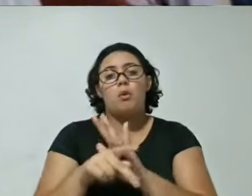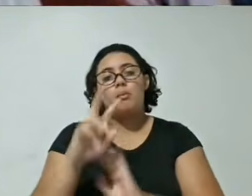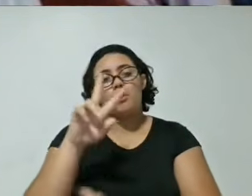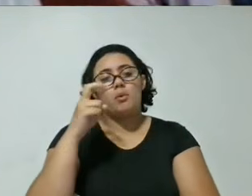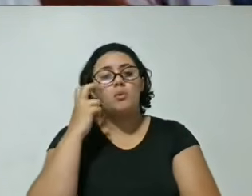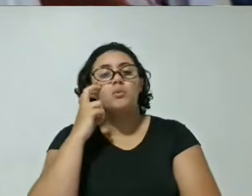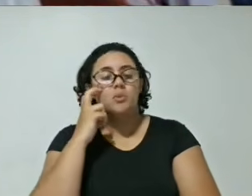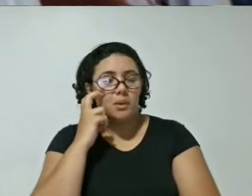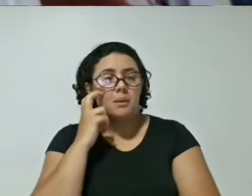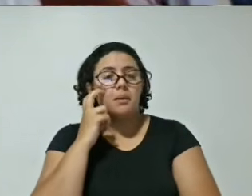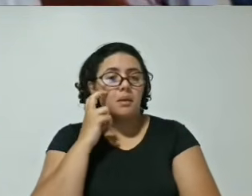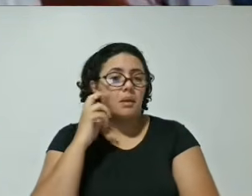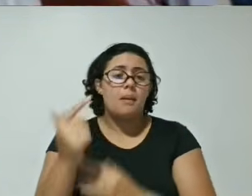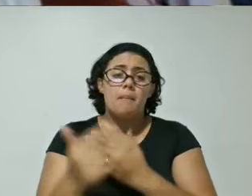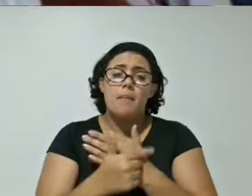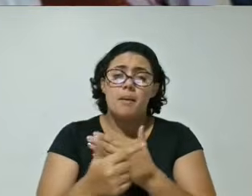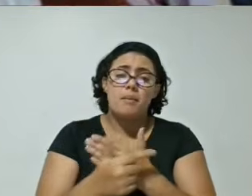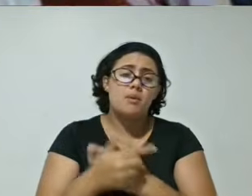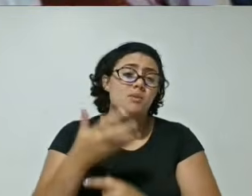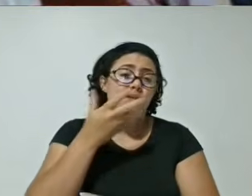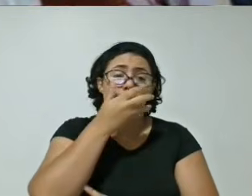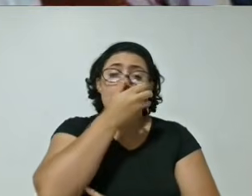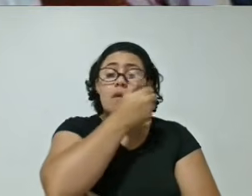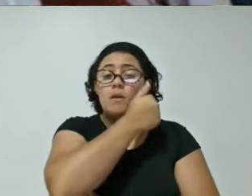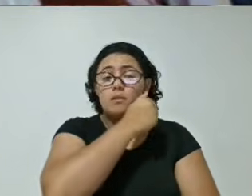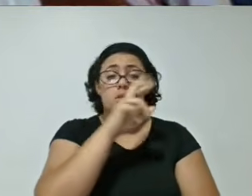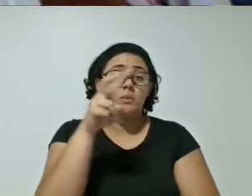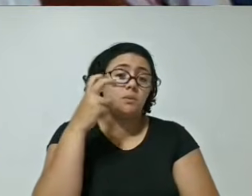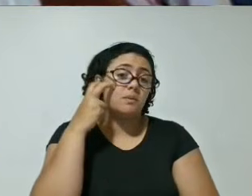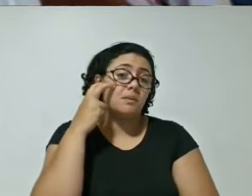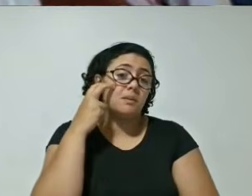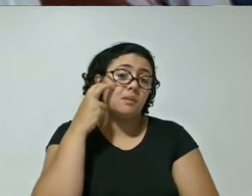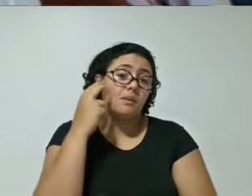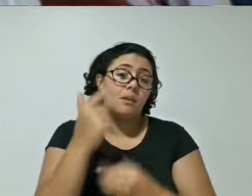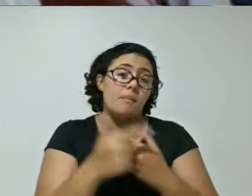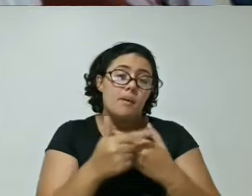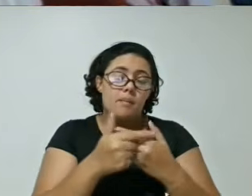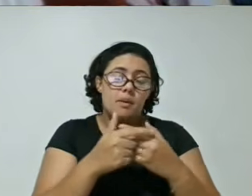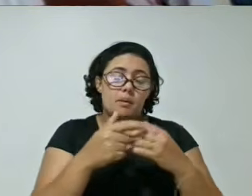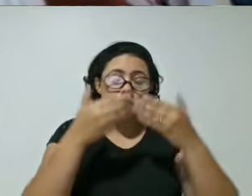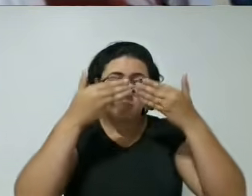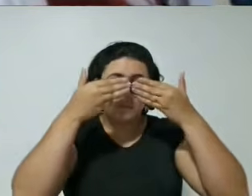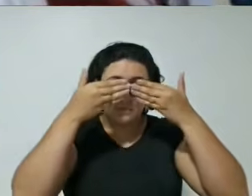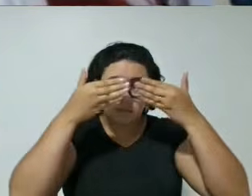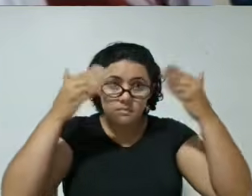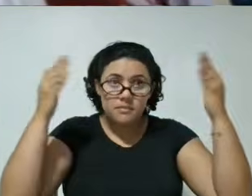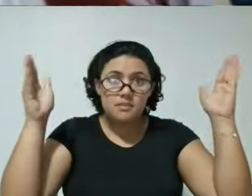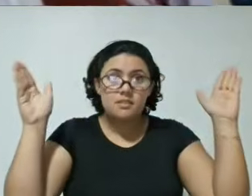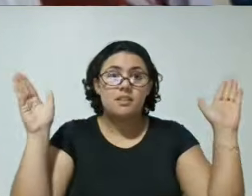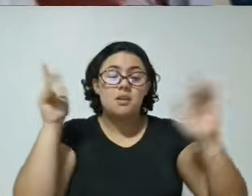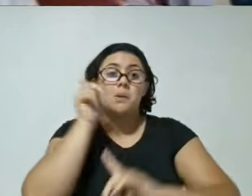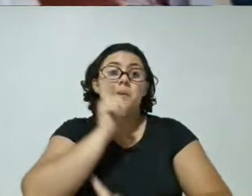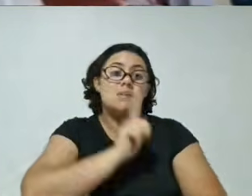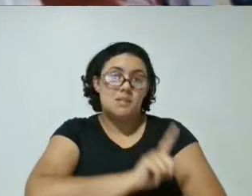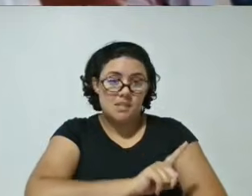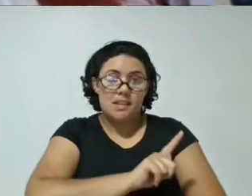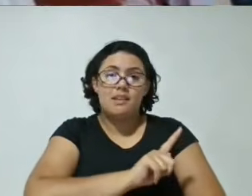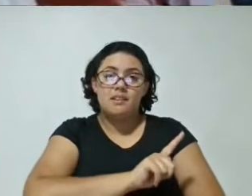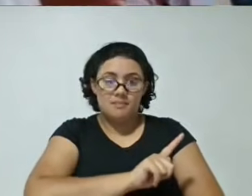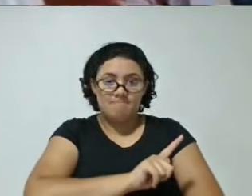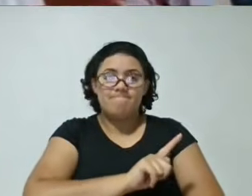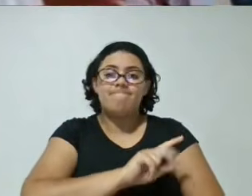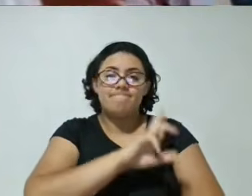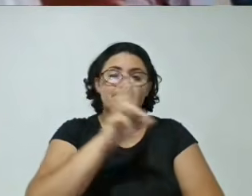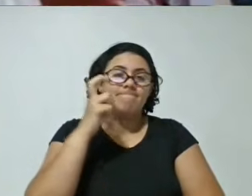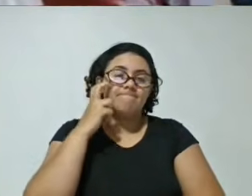papel de desvenda, né, que a cultura proporciona, né, de